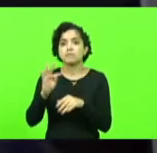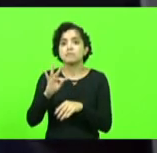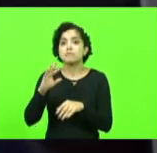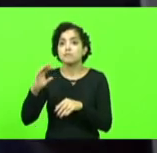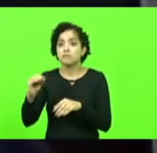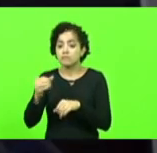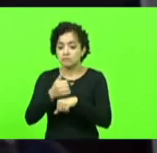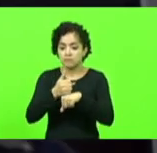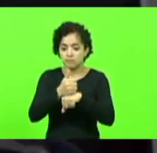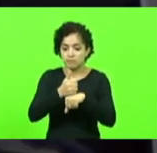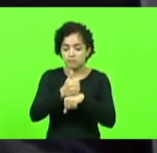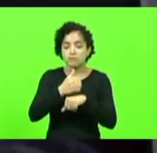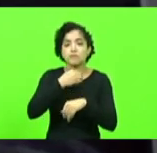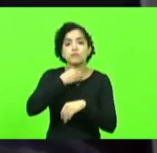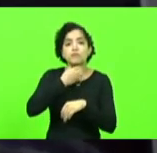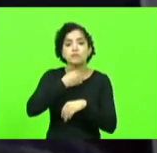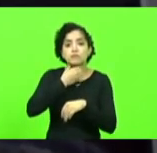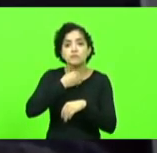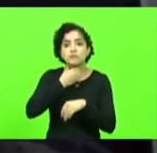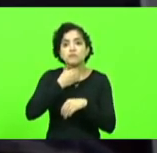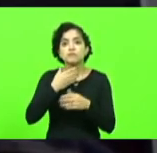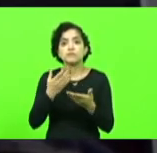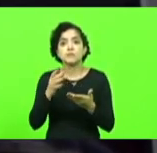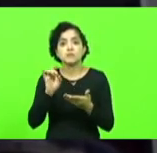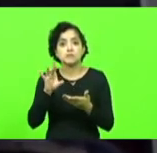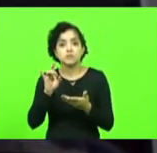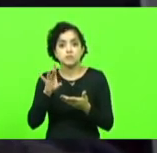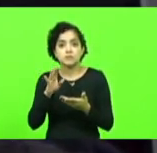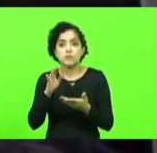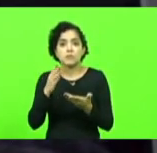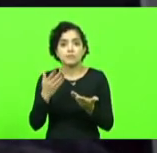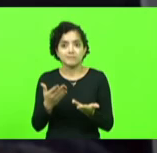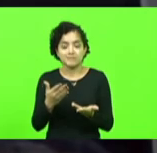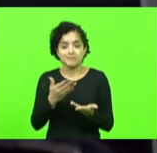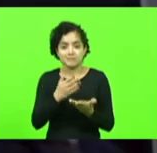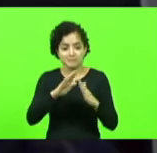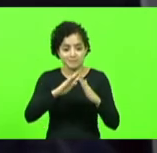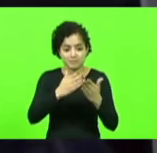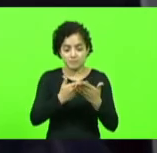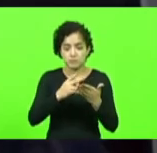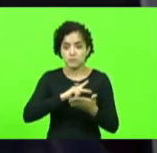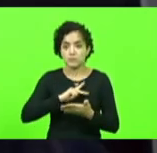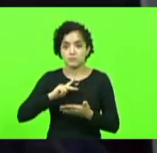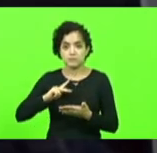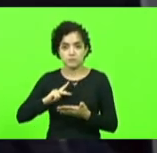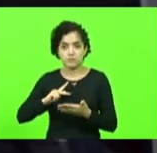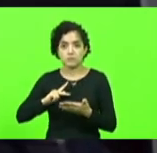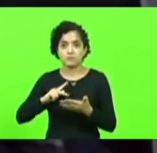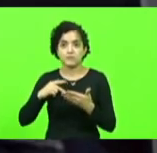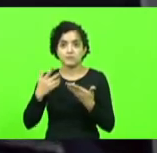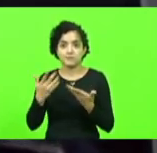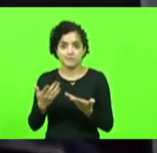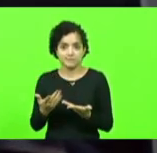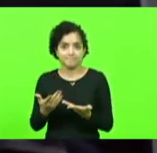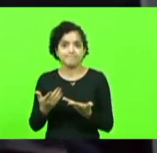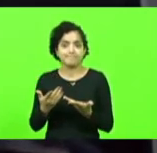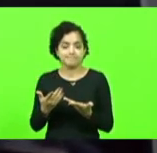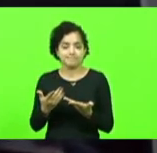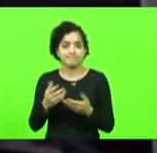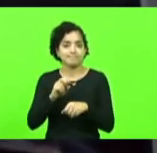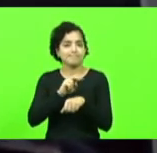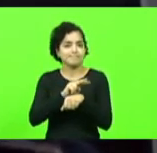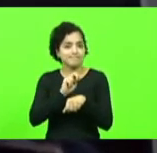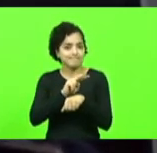e fonoaudiólogos para atender só a demanda das nossas crianças, das escolas públicas, a gente já teria que ter muitas vagas para esses